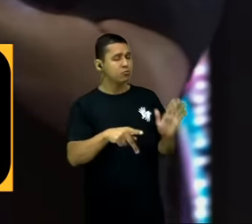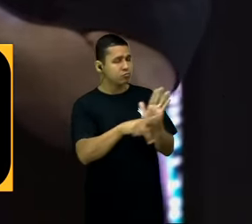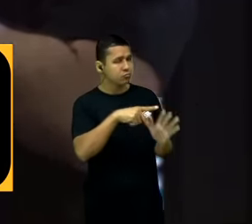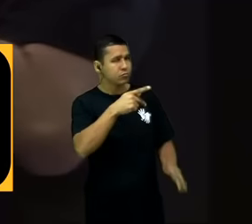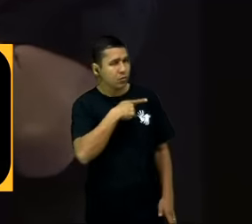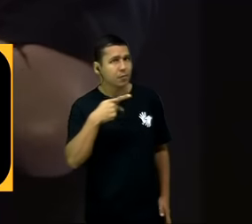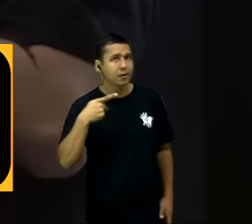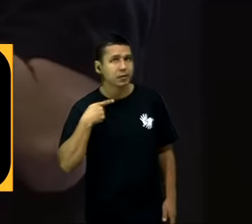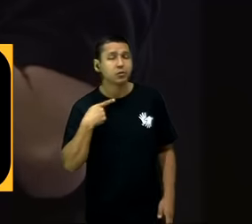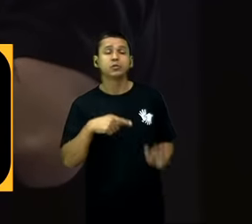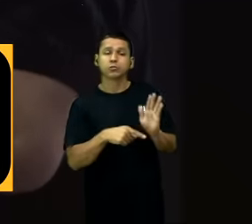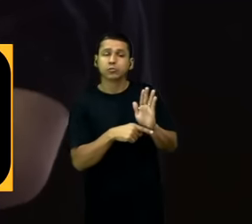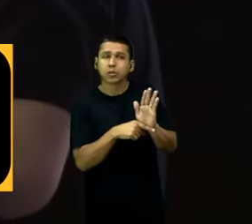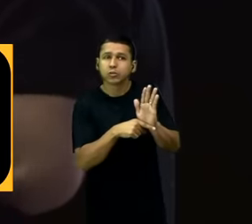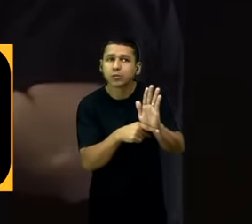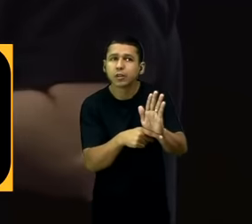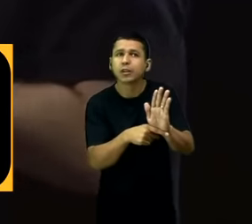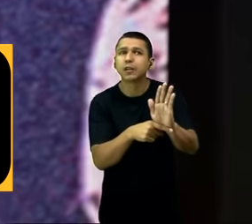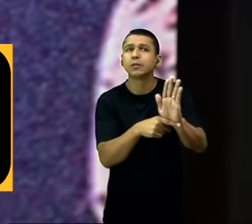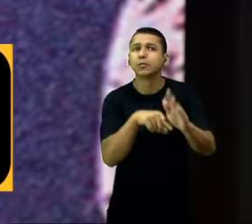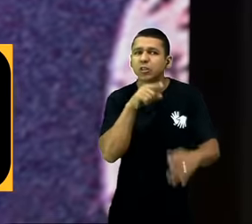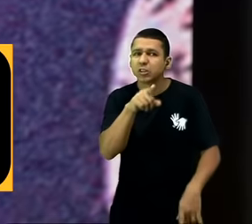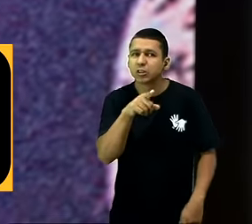Tô te ajudando para você não cair em besteira.